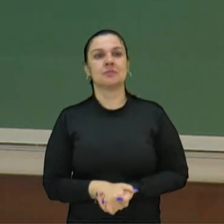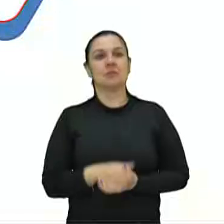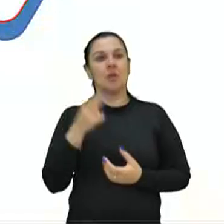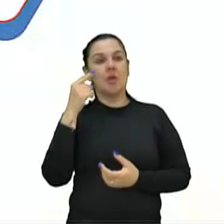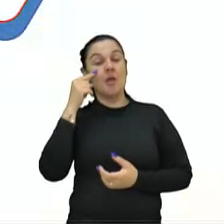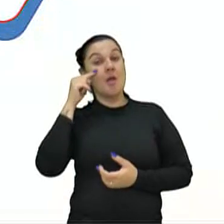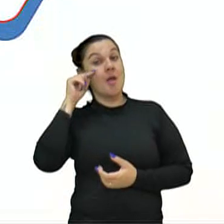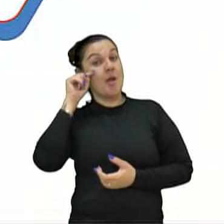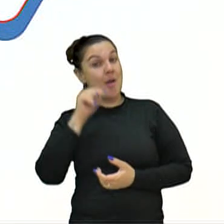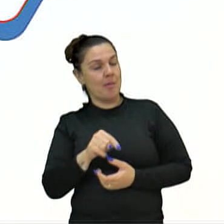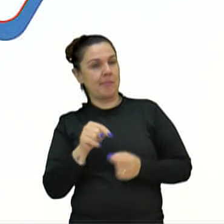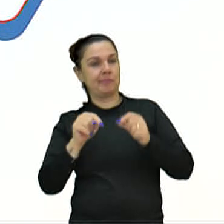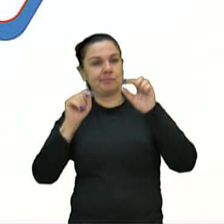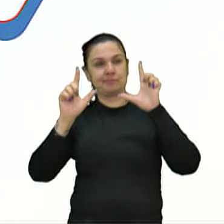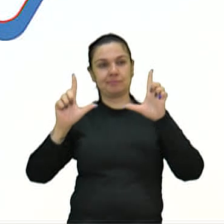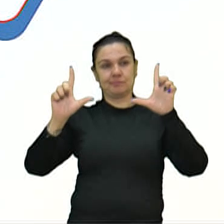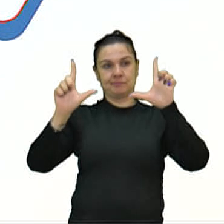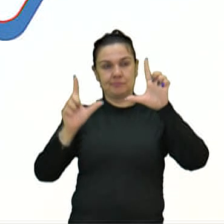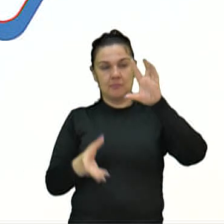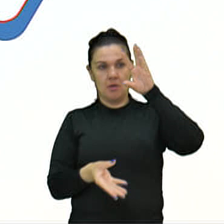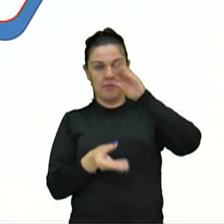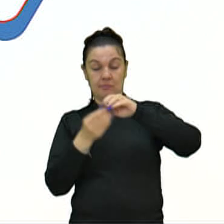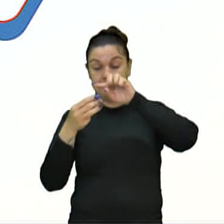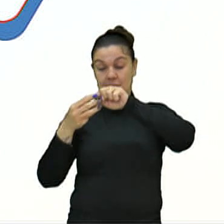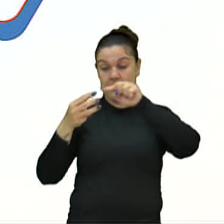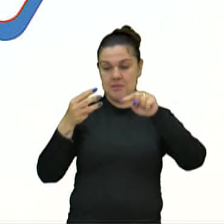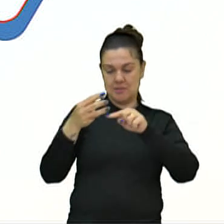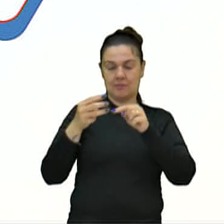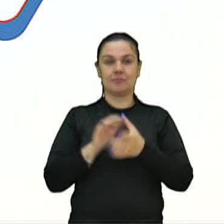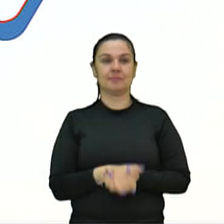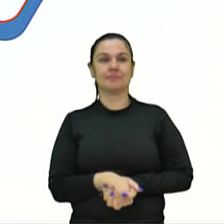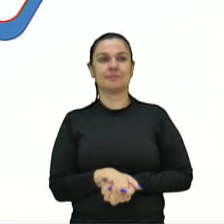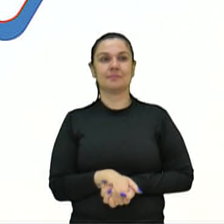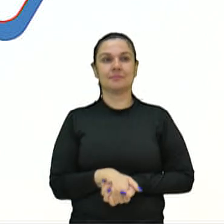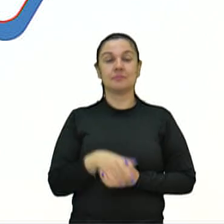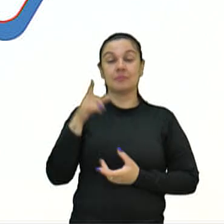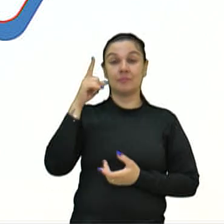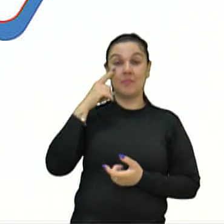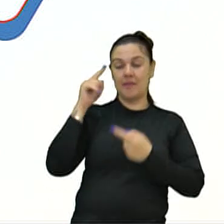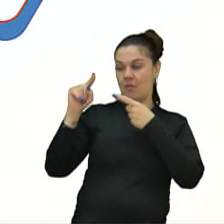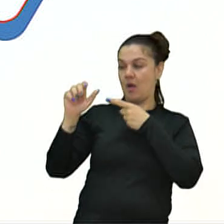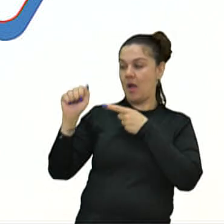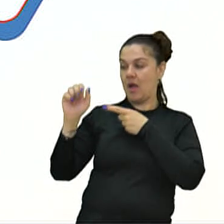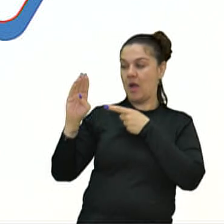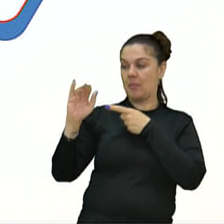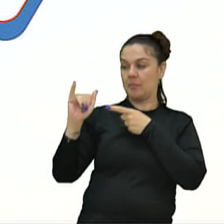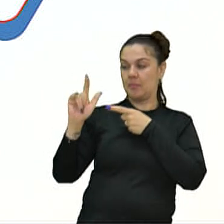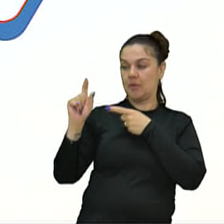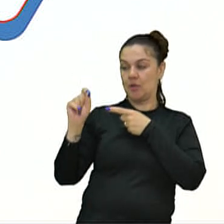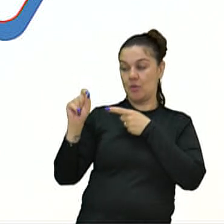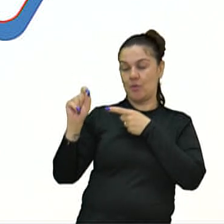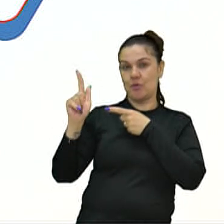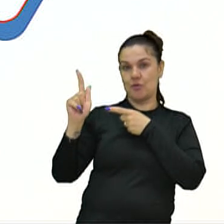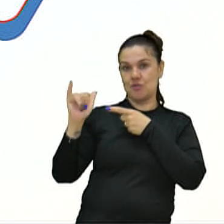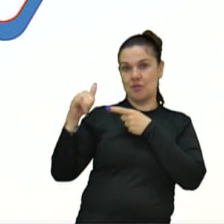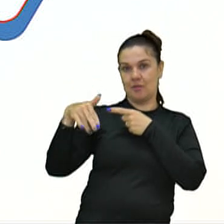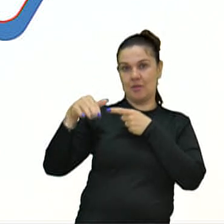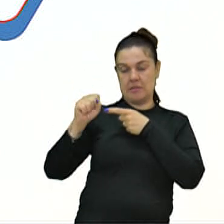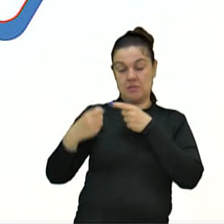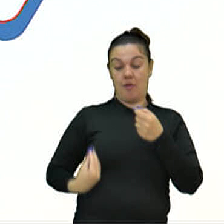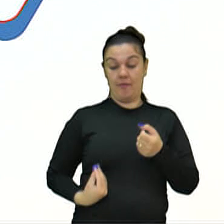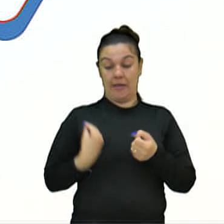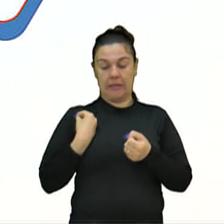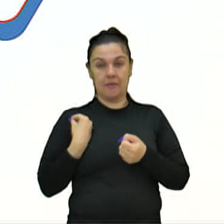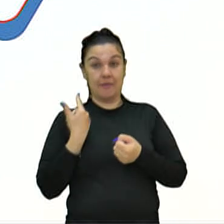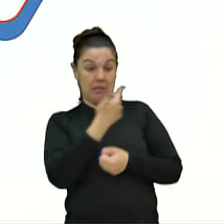para vocês, a gente tem um resumo das 3 teorias, né? Vamos lembrar elas aqui. A biogênese, vida surge de matéria bruta,